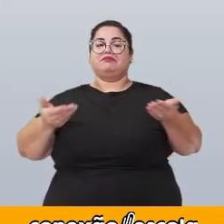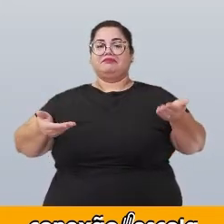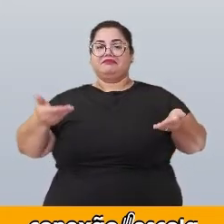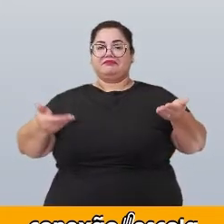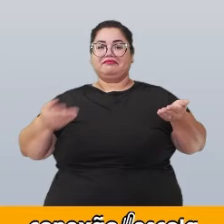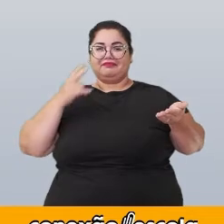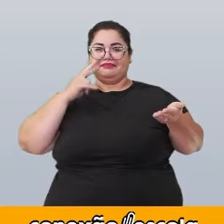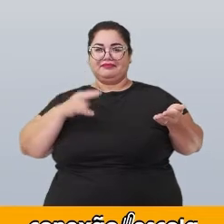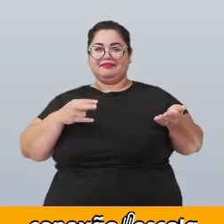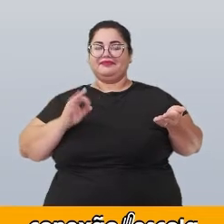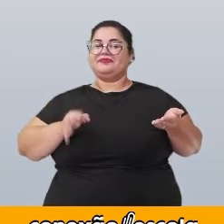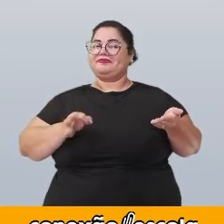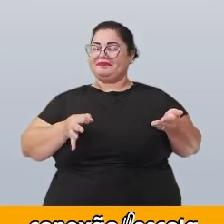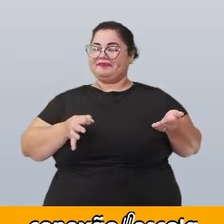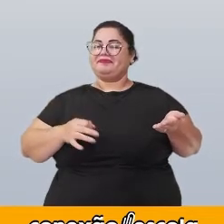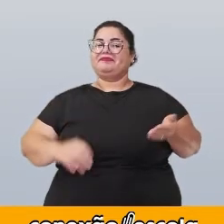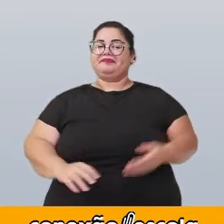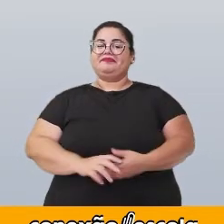pratos, certo?